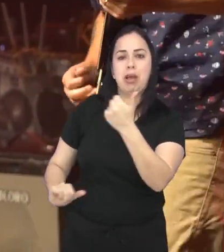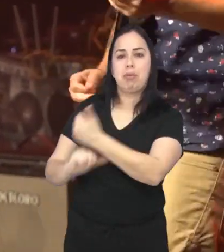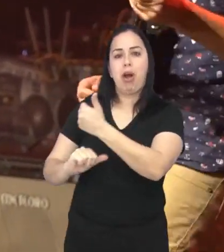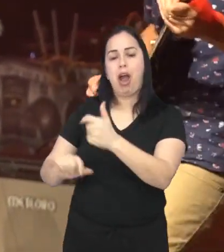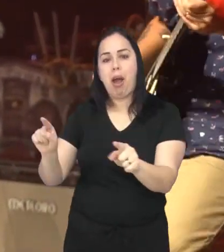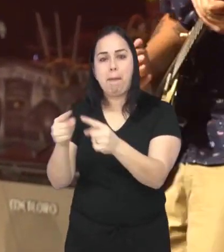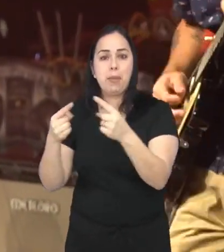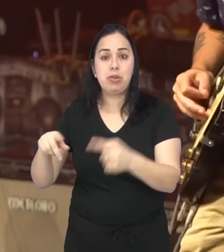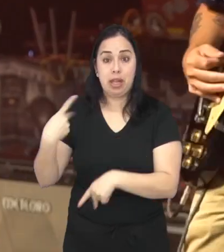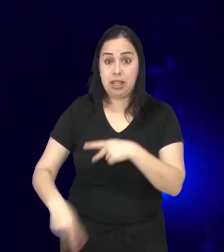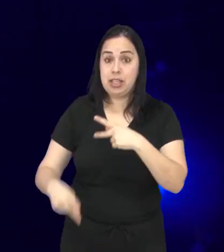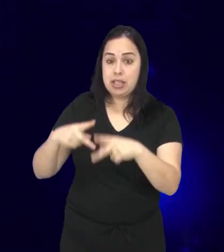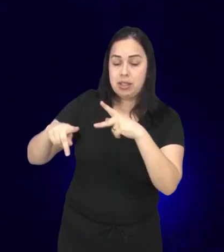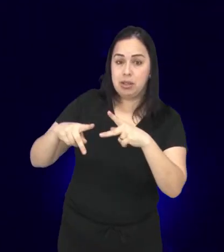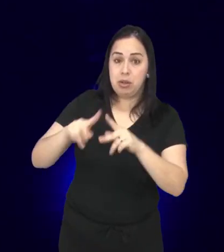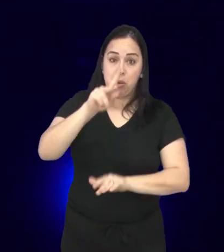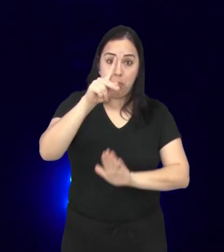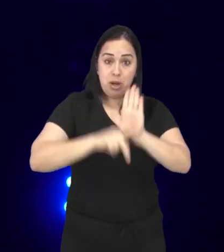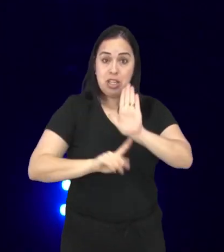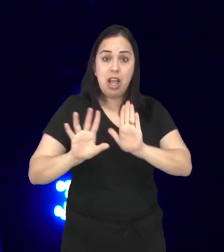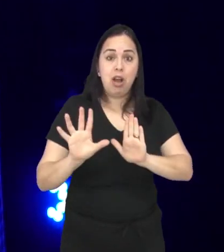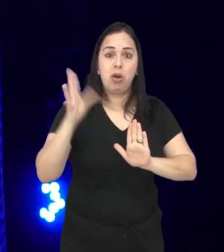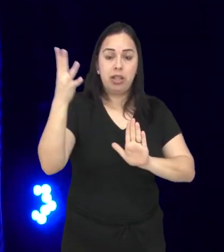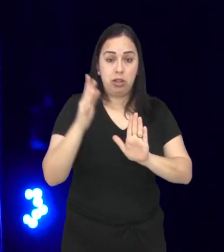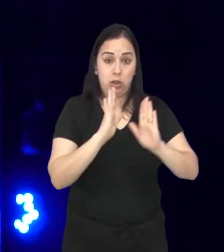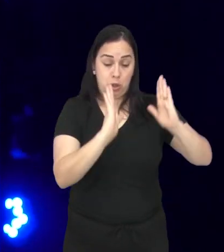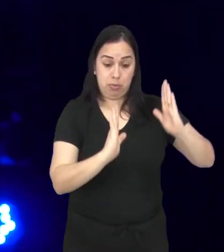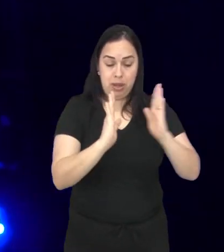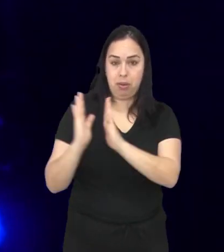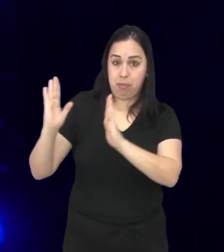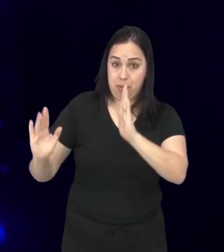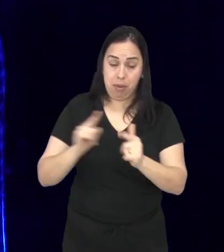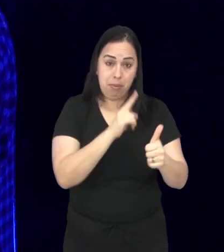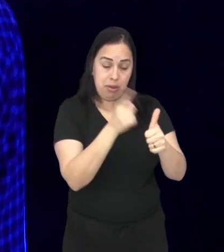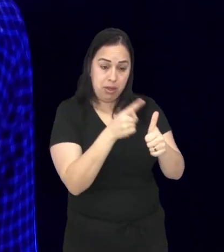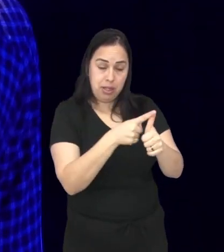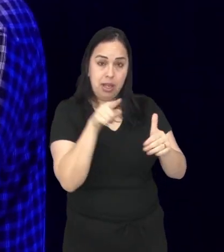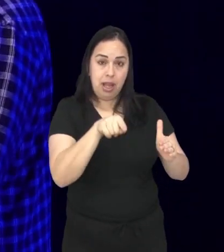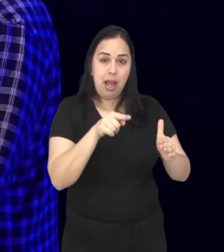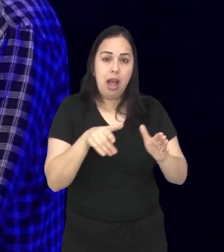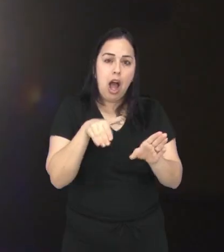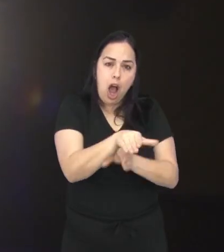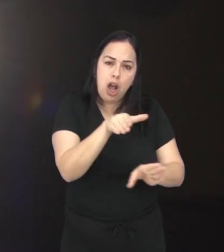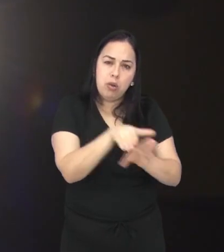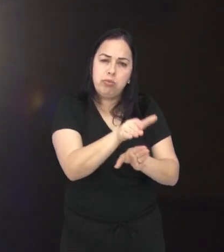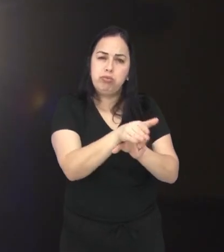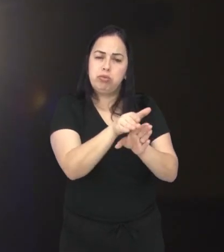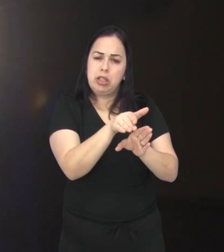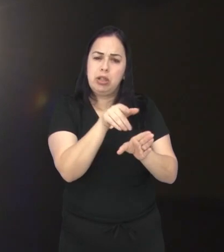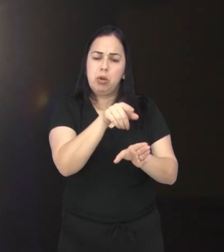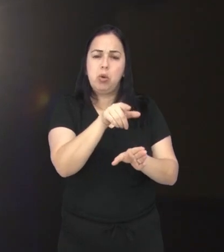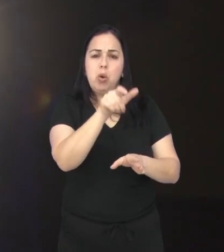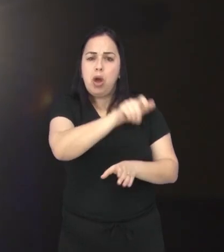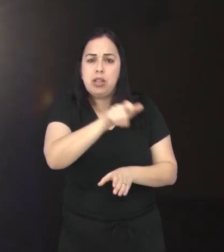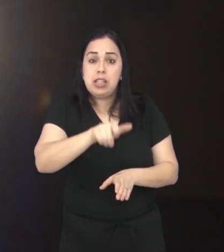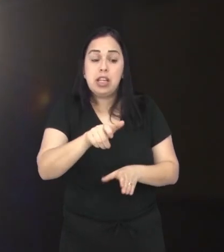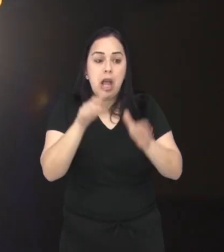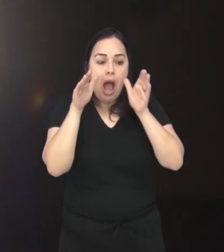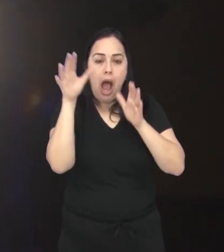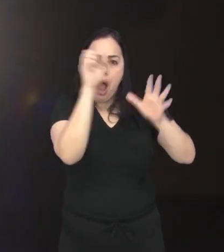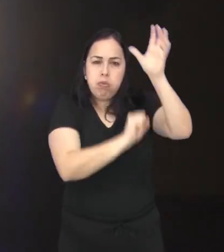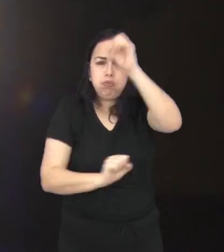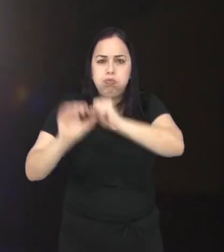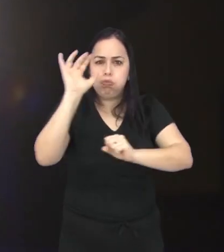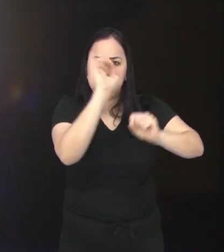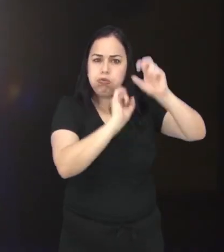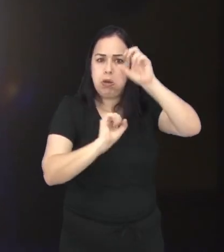musical de São José dos Campos. O projeto acontece em duas fases. Primeiro, a assessoria, em que os artistas vivem uma imersão